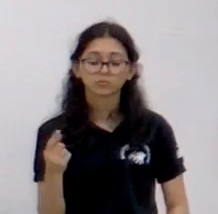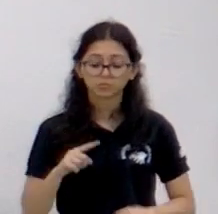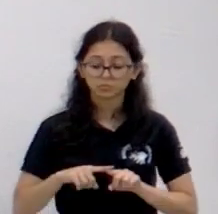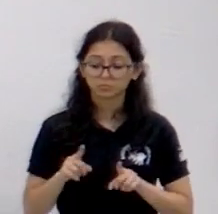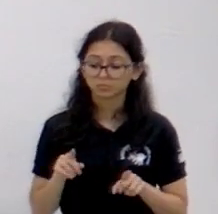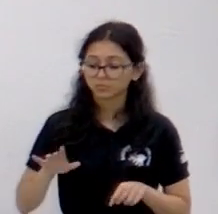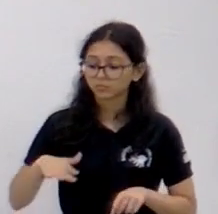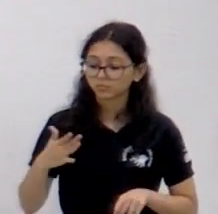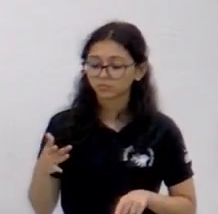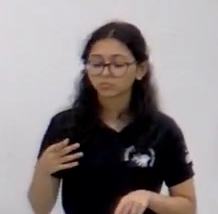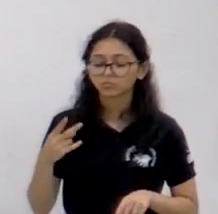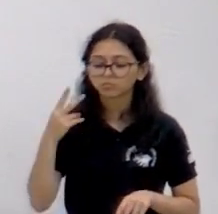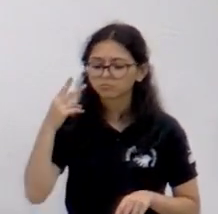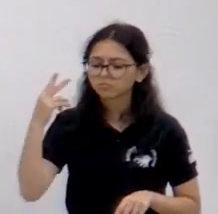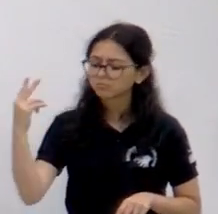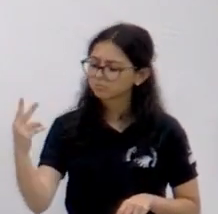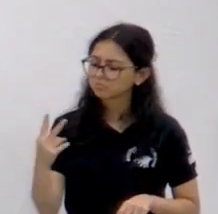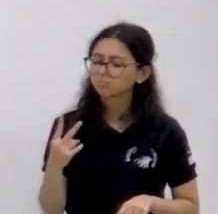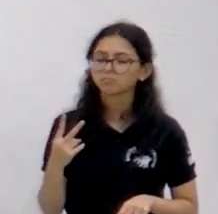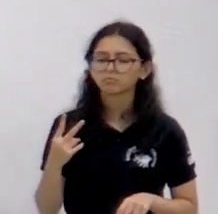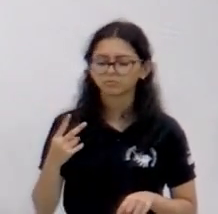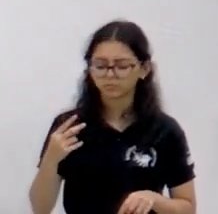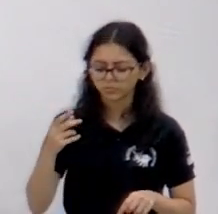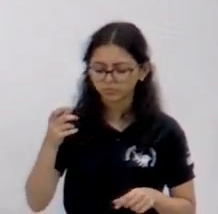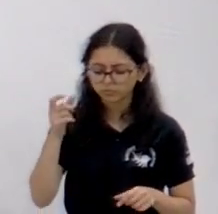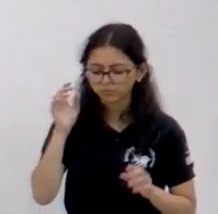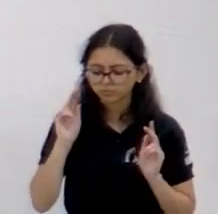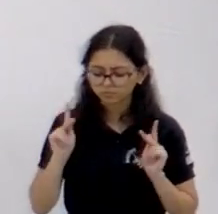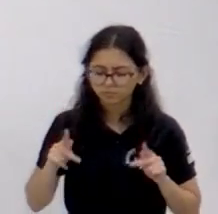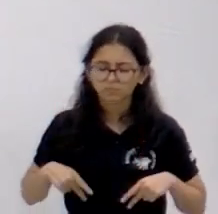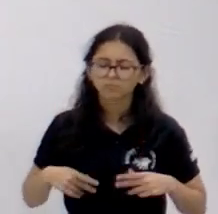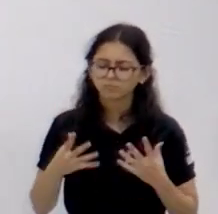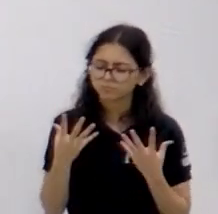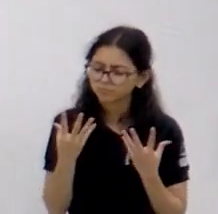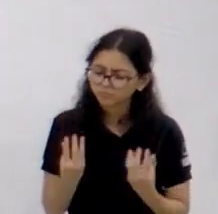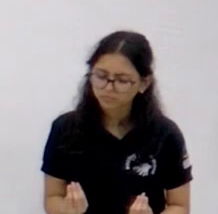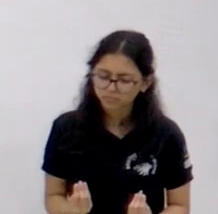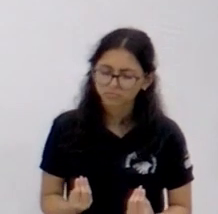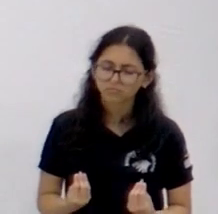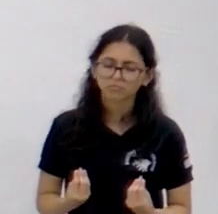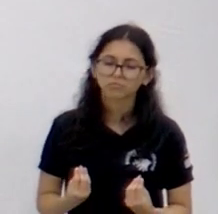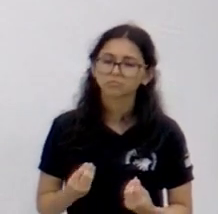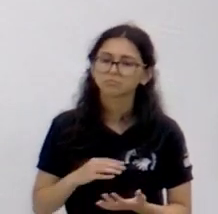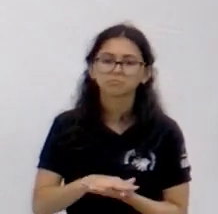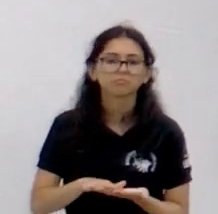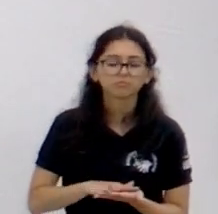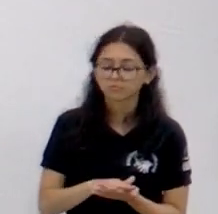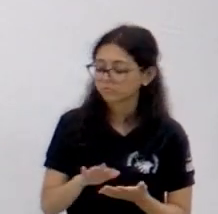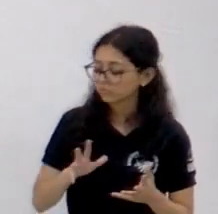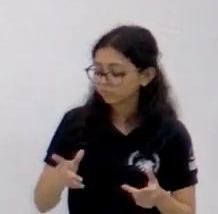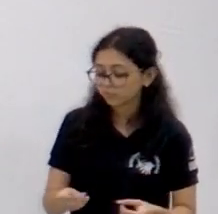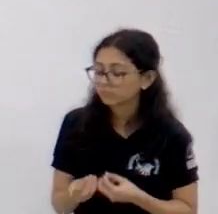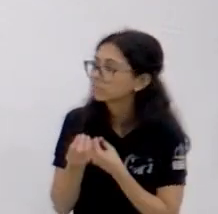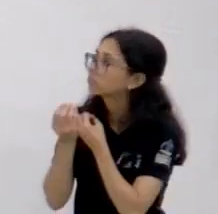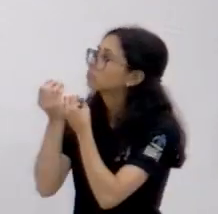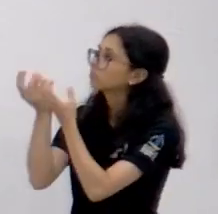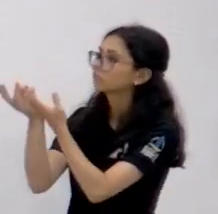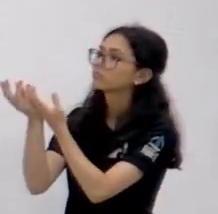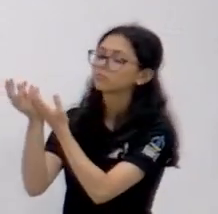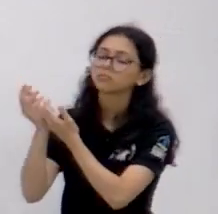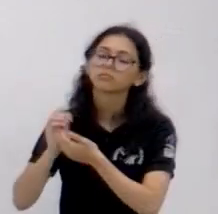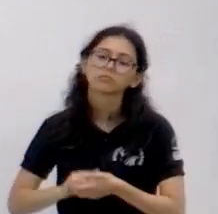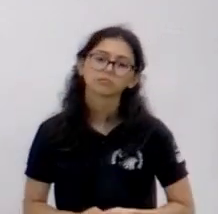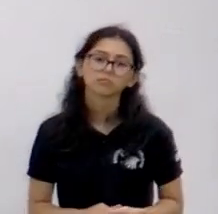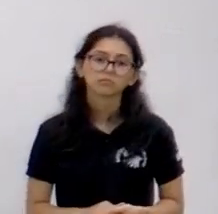pequeno, incapaz, e decide entregar tudo nas mãos de Deus. Nós aprendemos na palavra de Deus que não é pelo acúmulo de